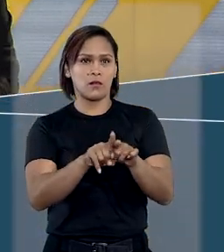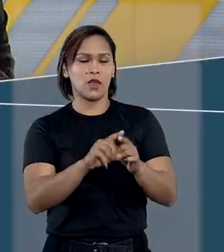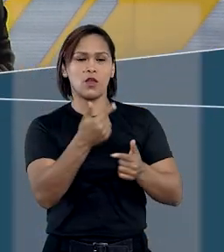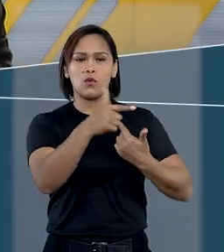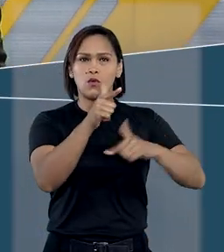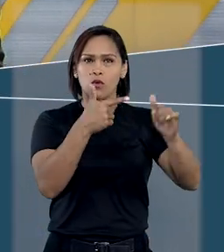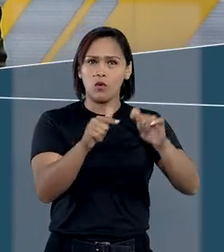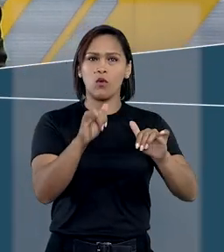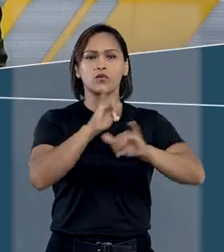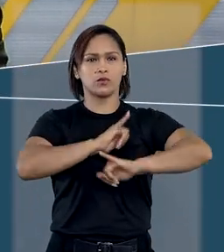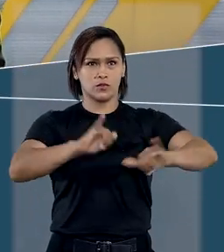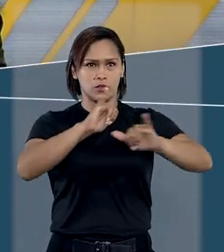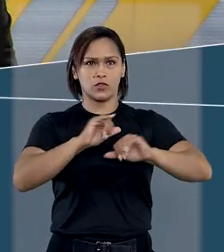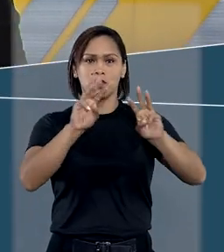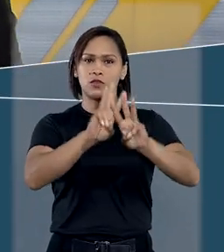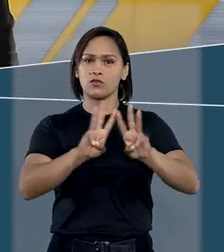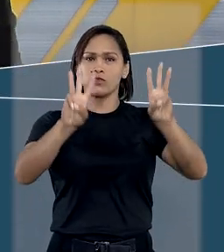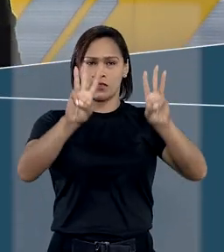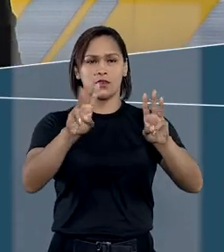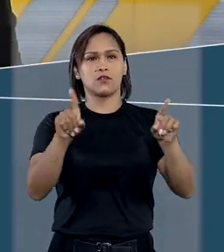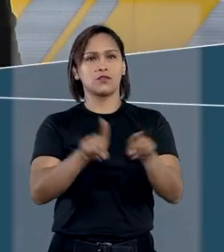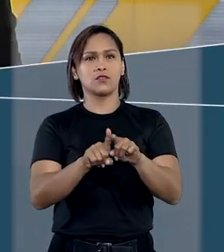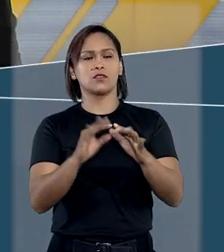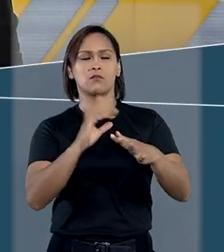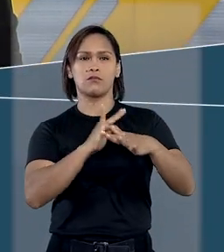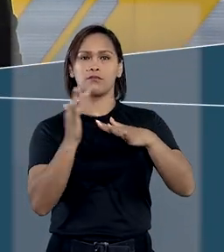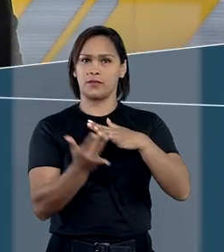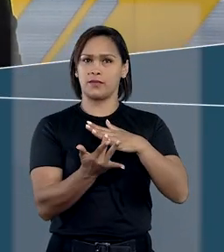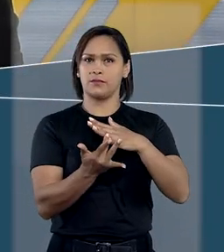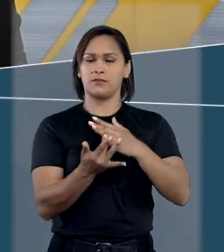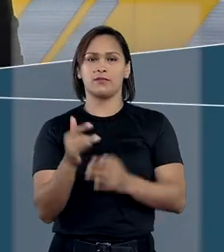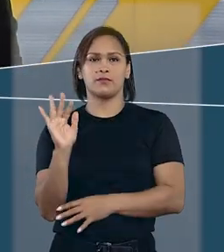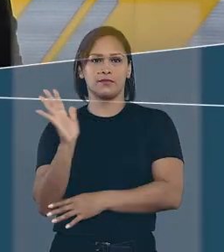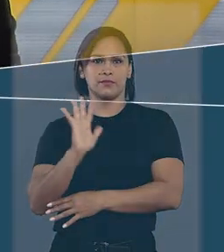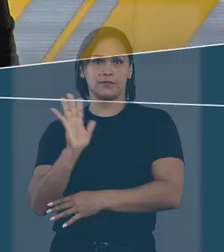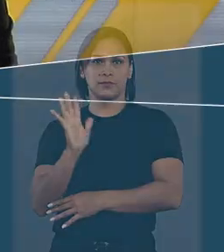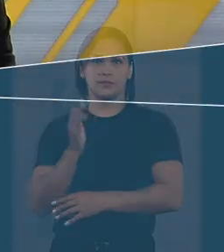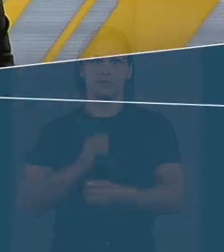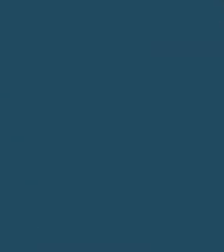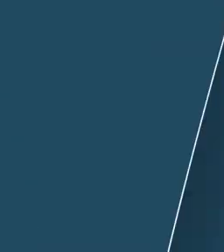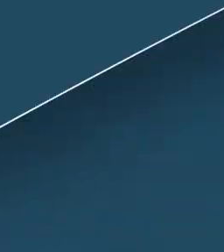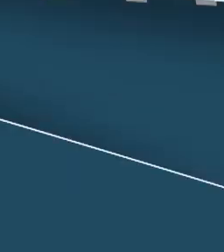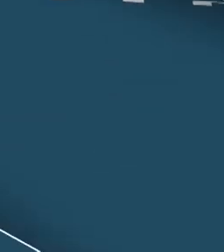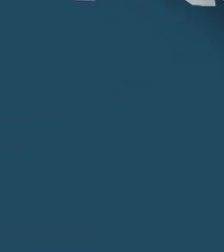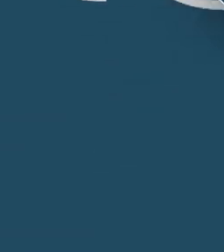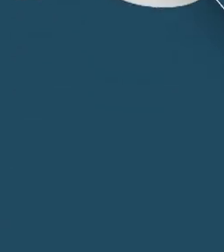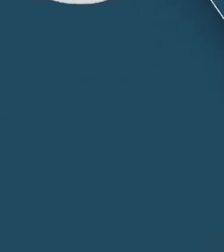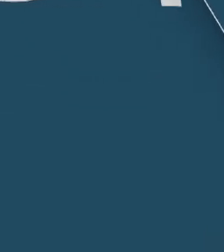Você confere outras notícias no site do STJ e nas nossas redes sociais. Até a próxima!